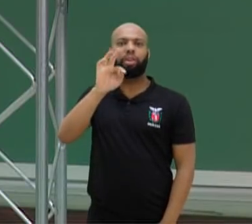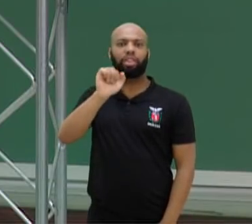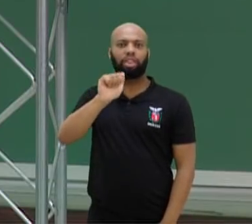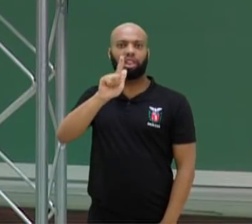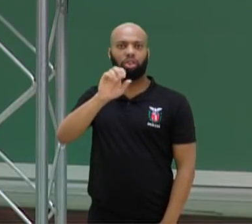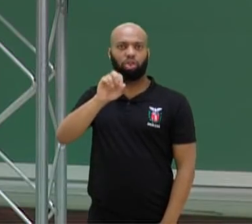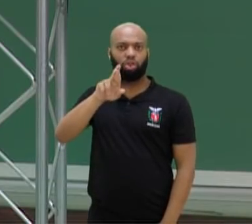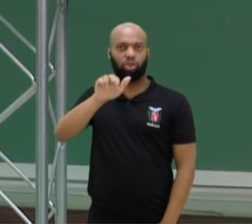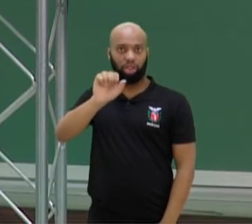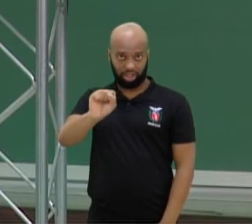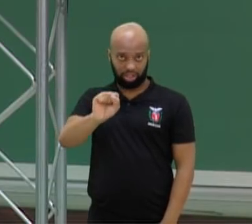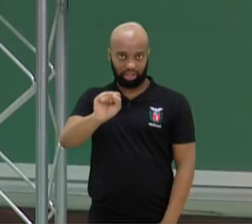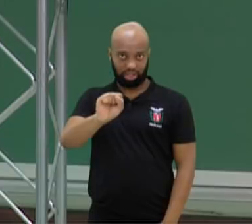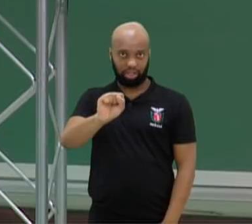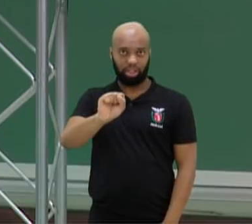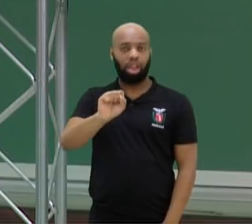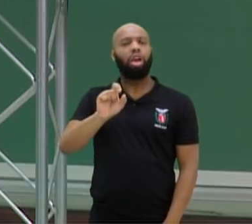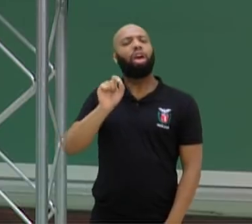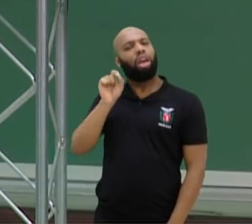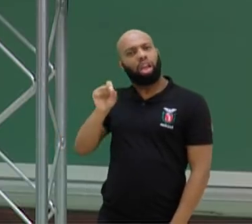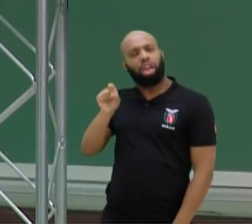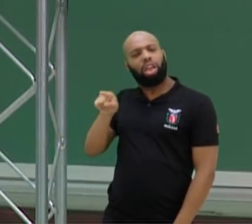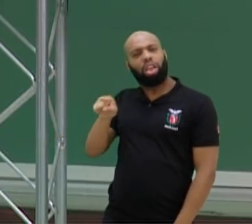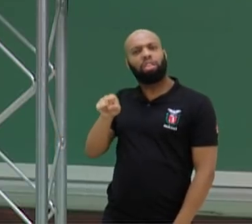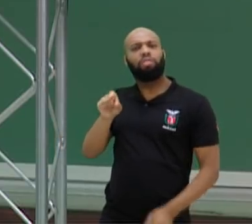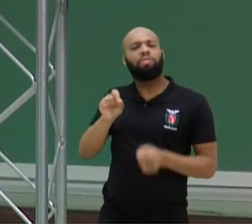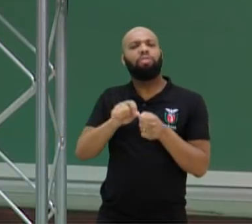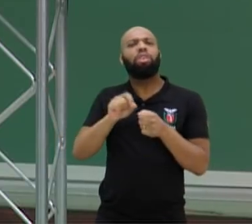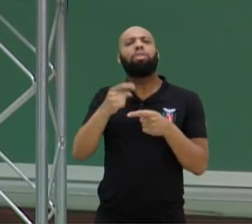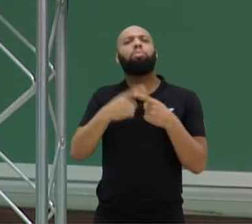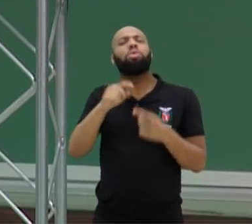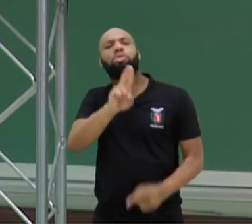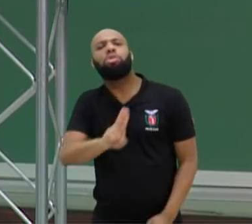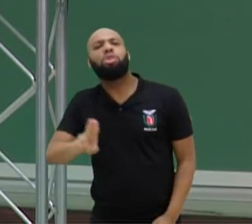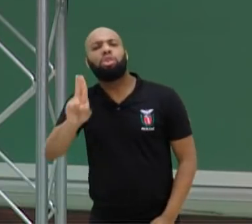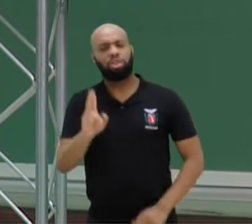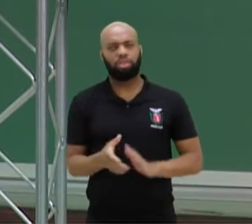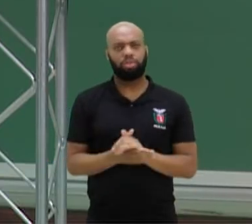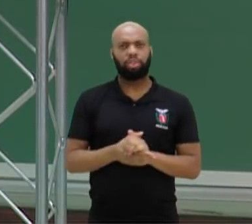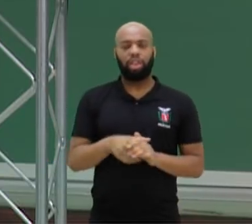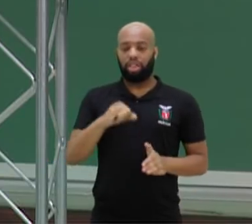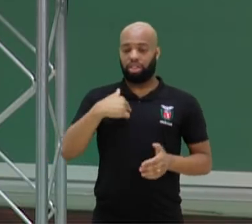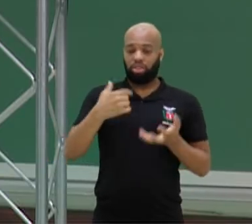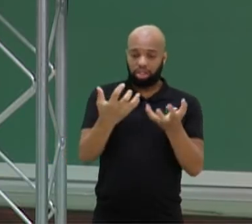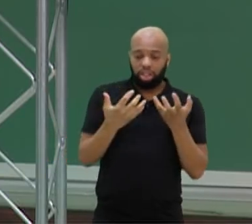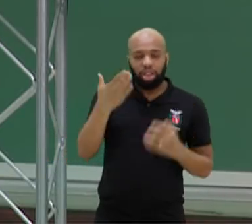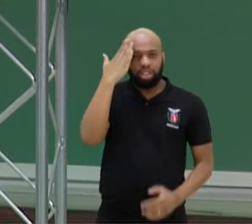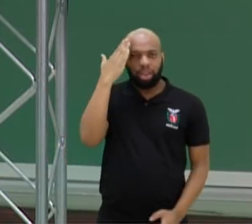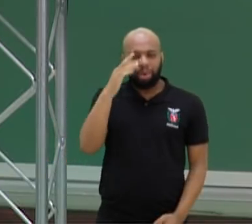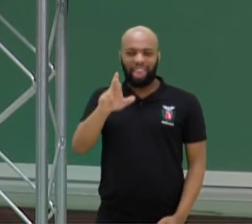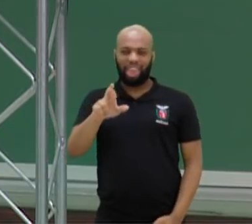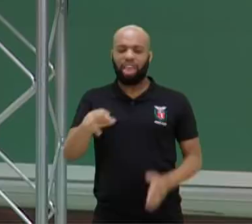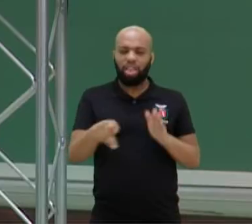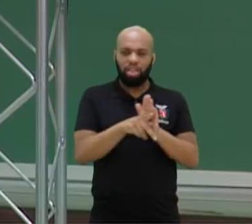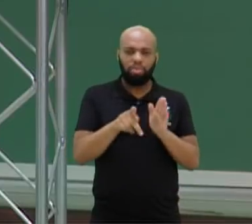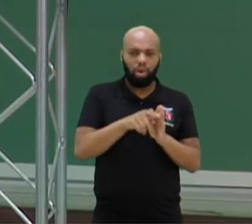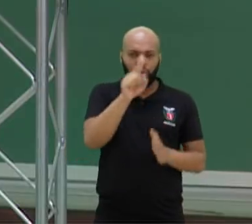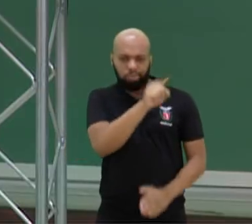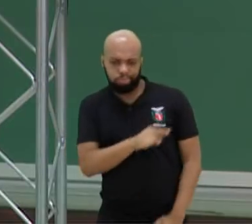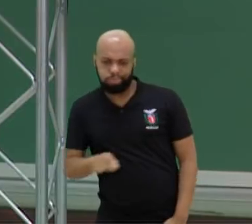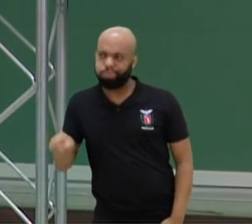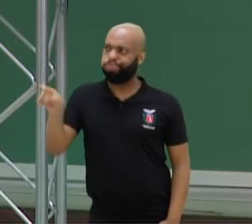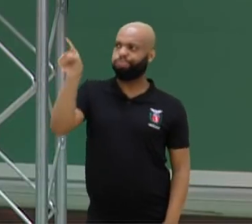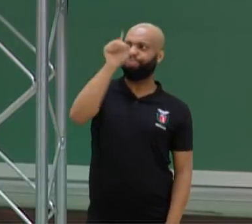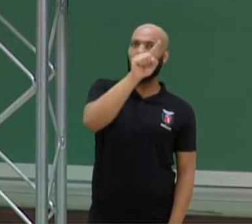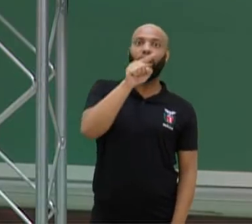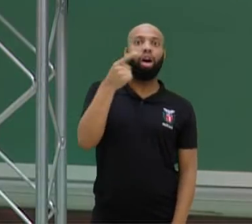na verdade foi feito para utilizar a fórmula de Pitágoras? Se eu quero saber o raio dessa circunferência, se vocês